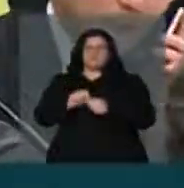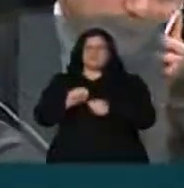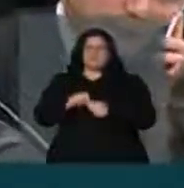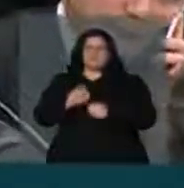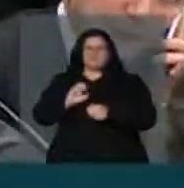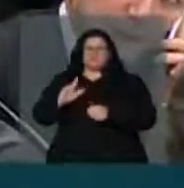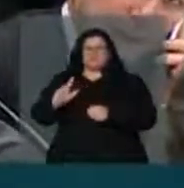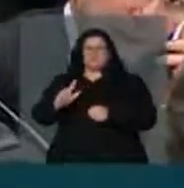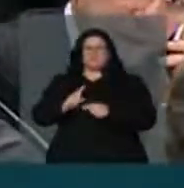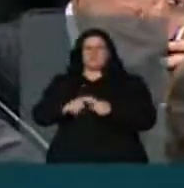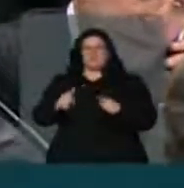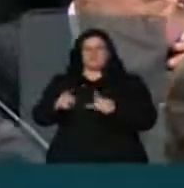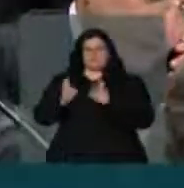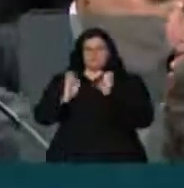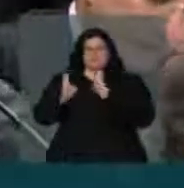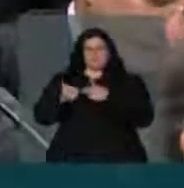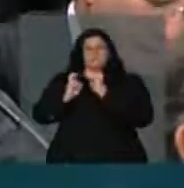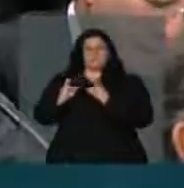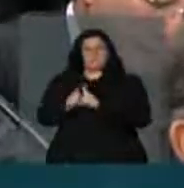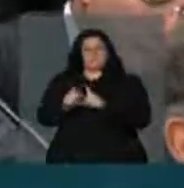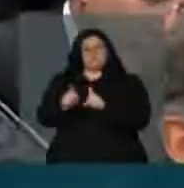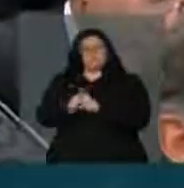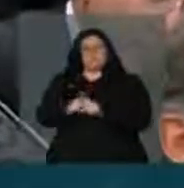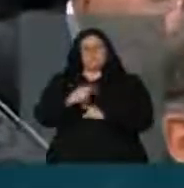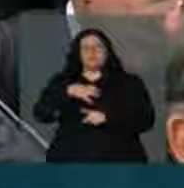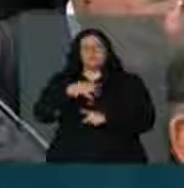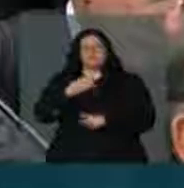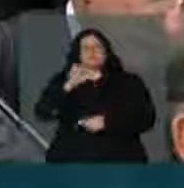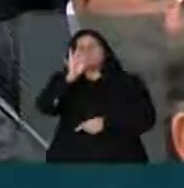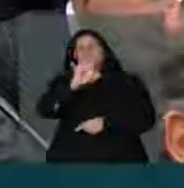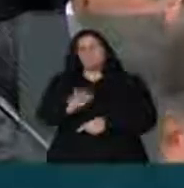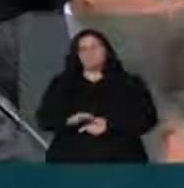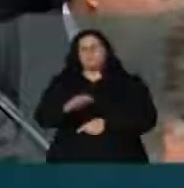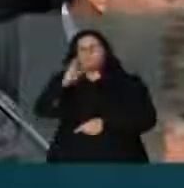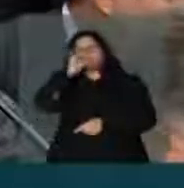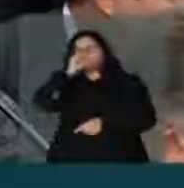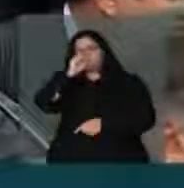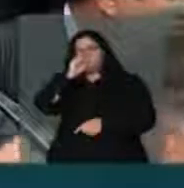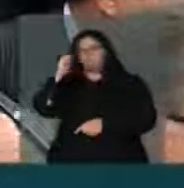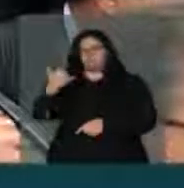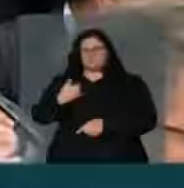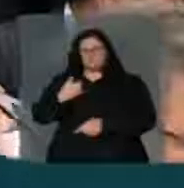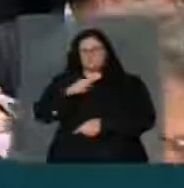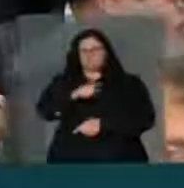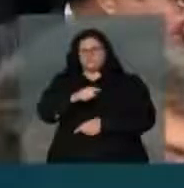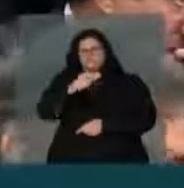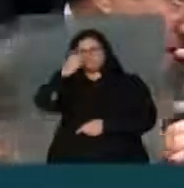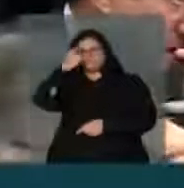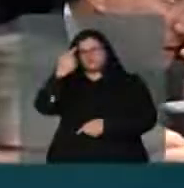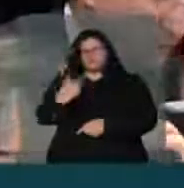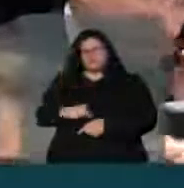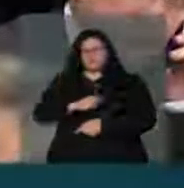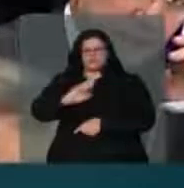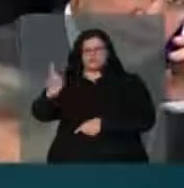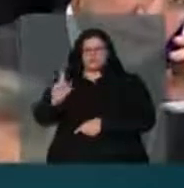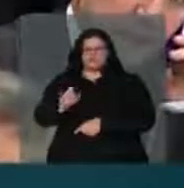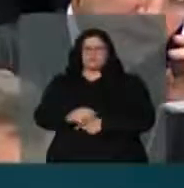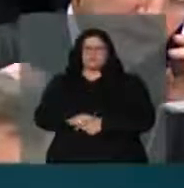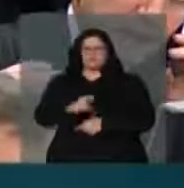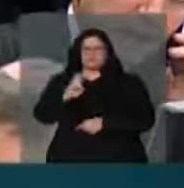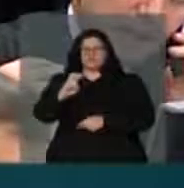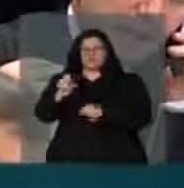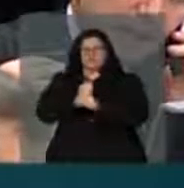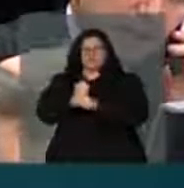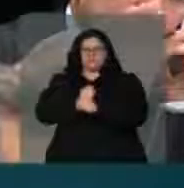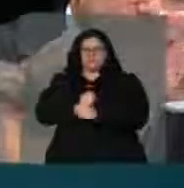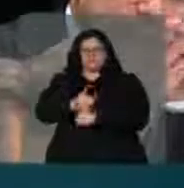cobrada por isso. Eu fico muito satisfeito no sábado, quando tive a notícia de que Vossa Excelência tinha reconsiderado essa posição do mandato de 5 anos.